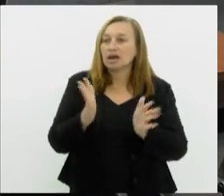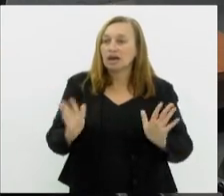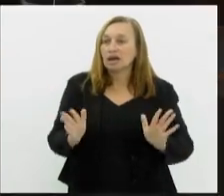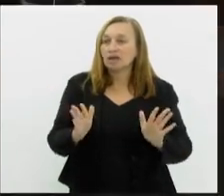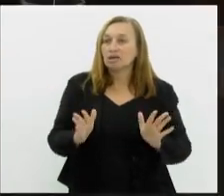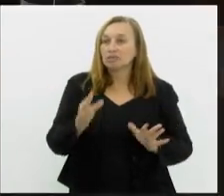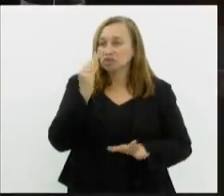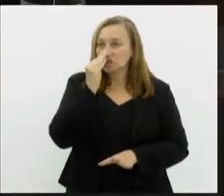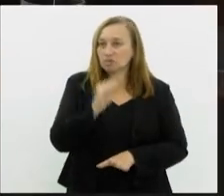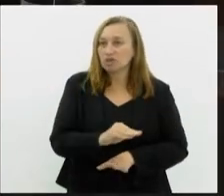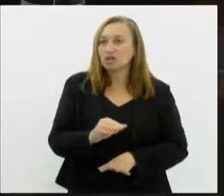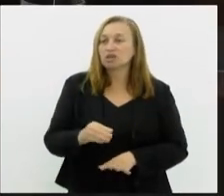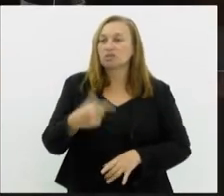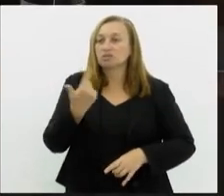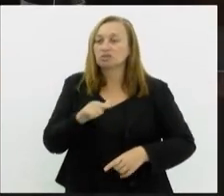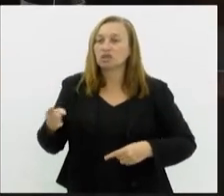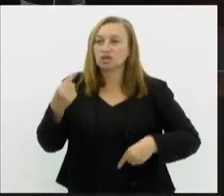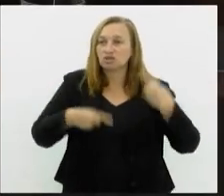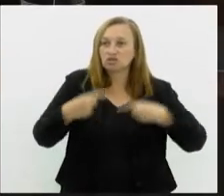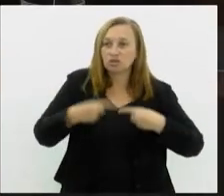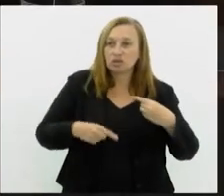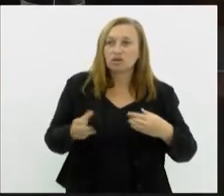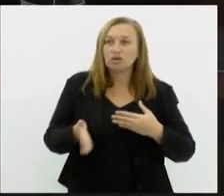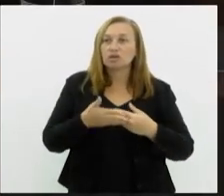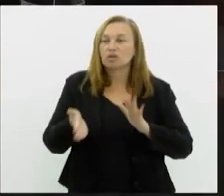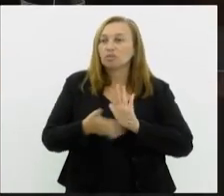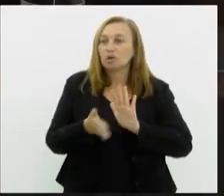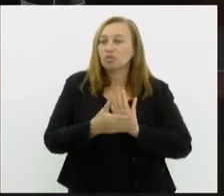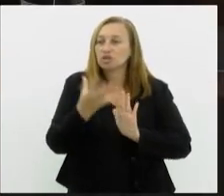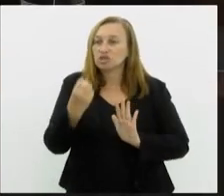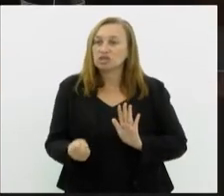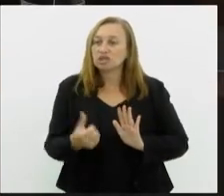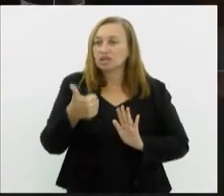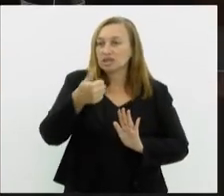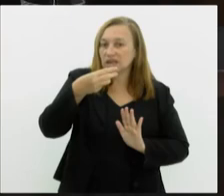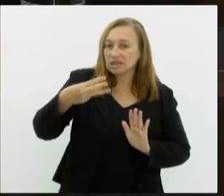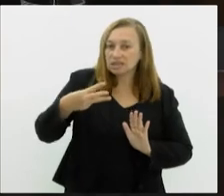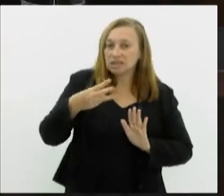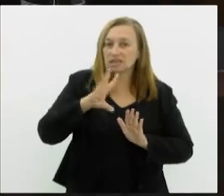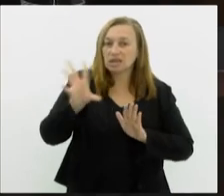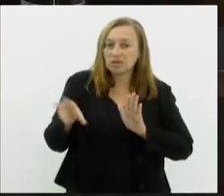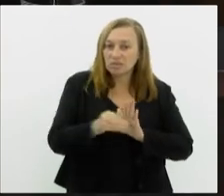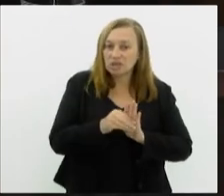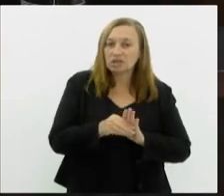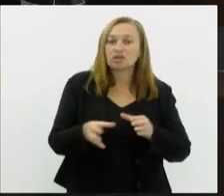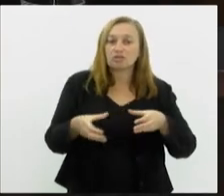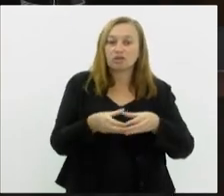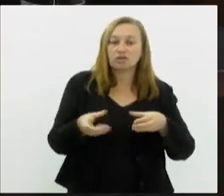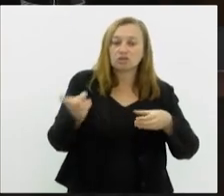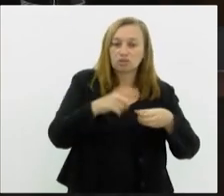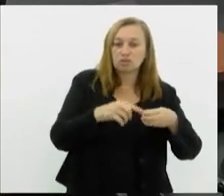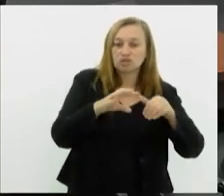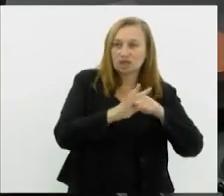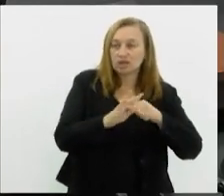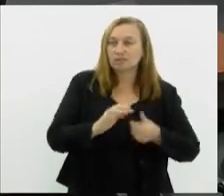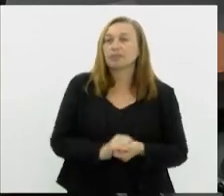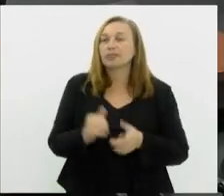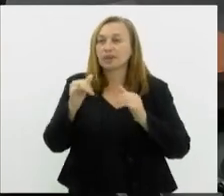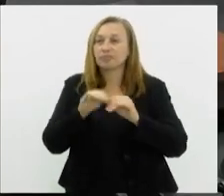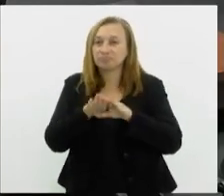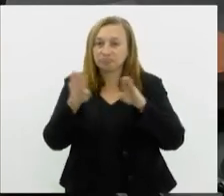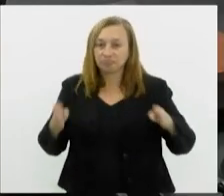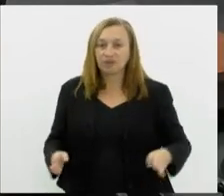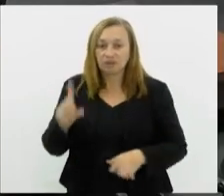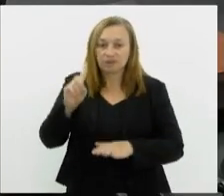Não havendo mais quem queira discutir, encerrada a discussão, a presente proposta recebeu 13 emendas e retorna às comissões. Há sobre a